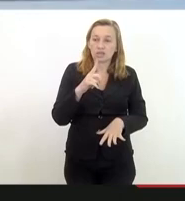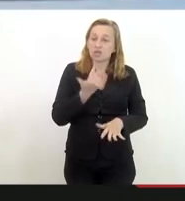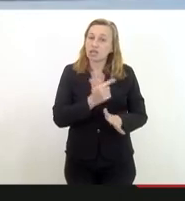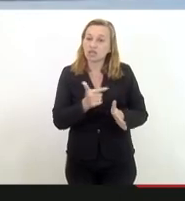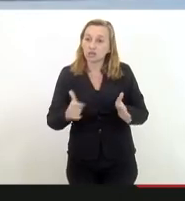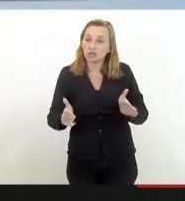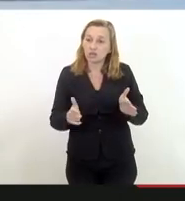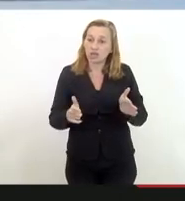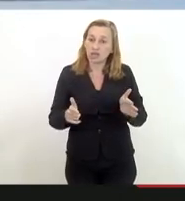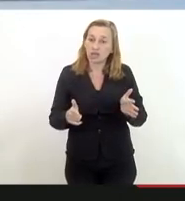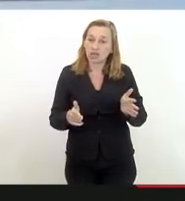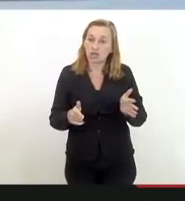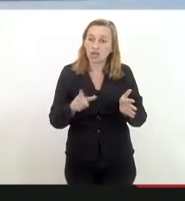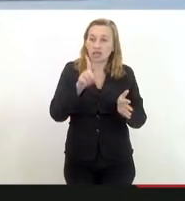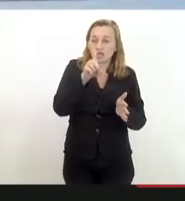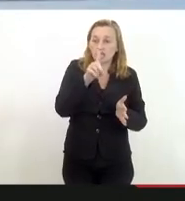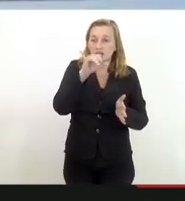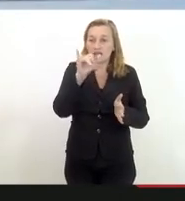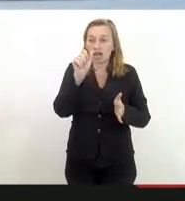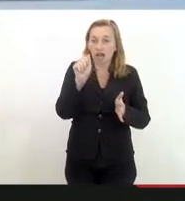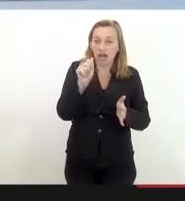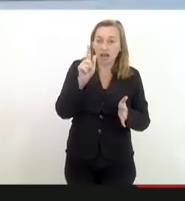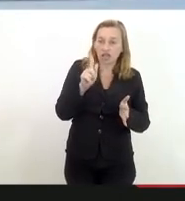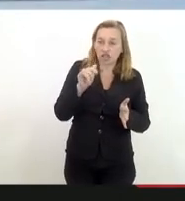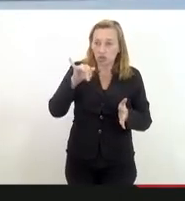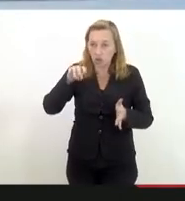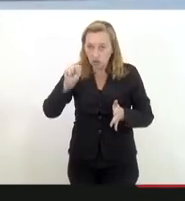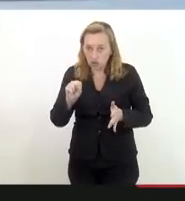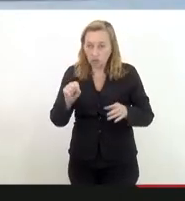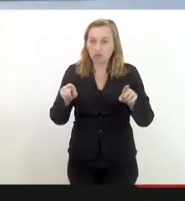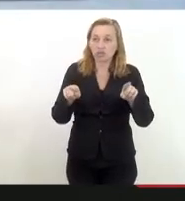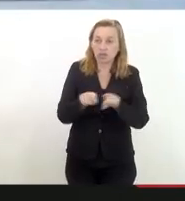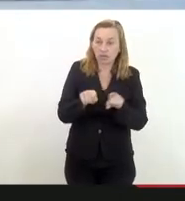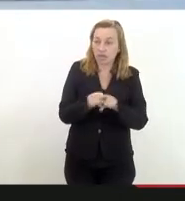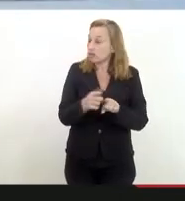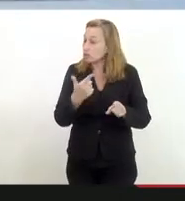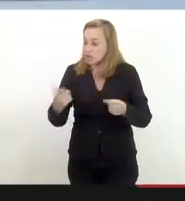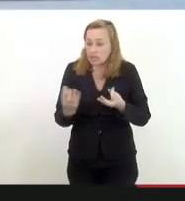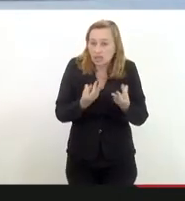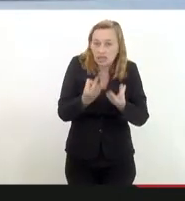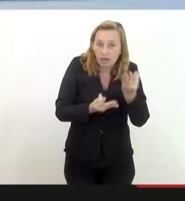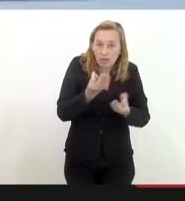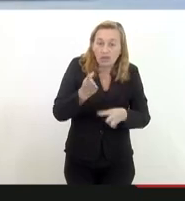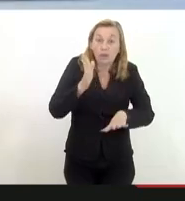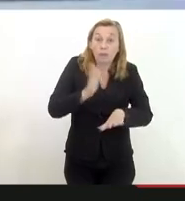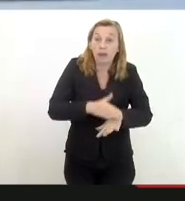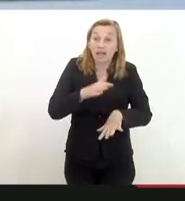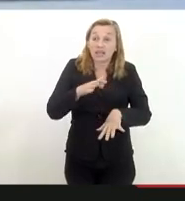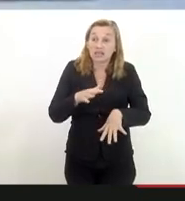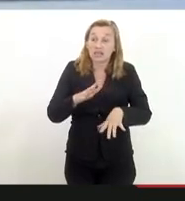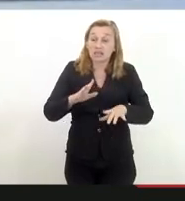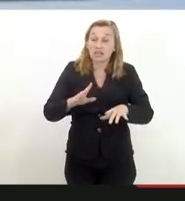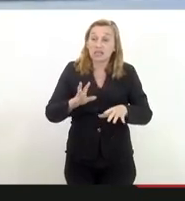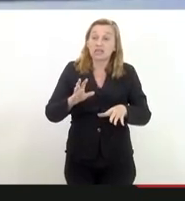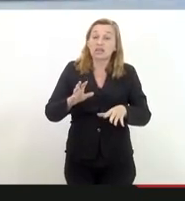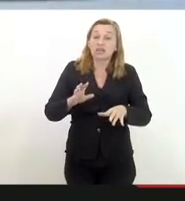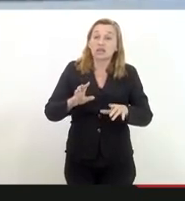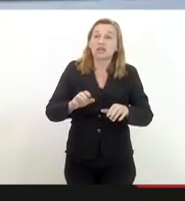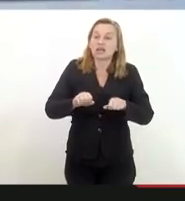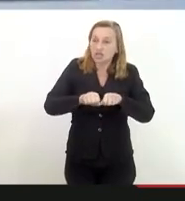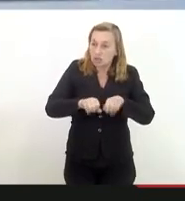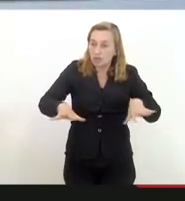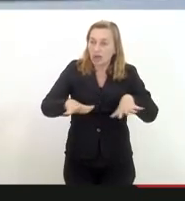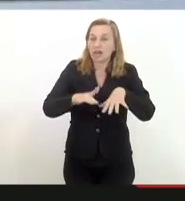tratamento, mais há circulação da doença entre nós. O Dr. Paulo Pinheiro acabou de falar isso, né? Não é só ruim para